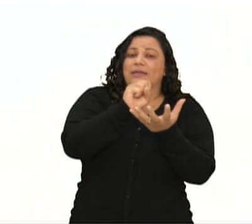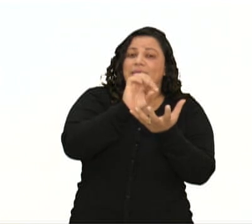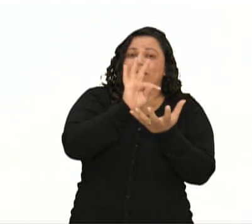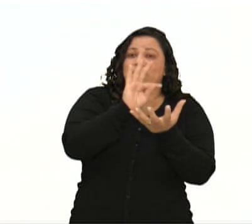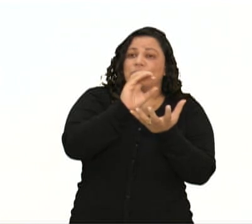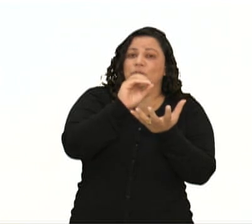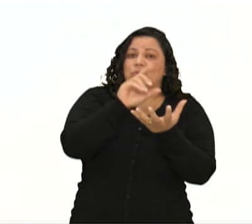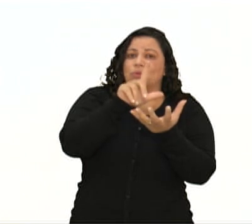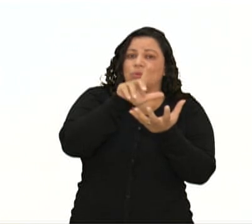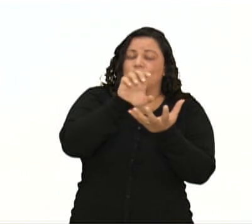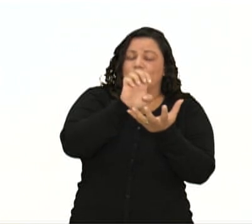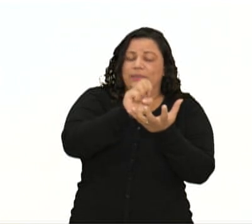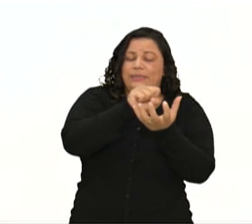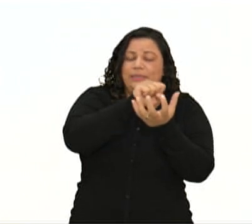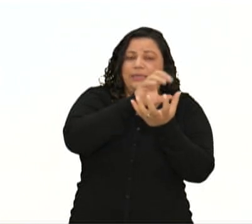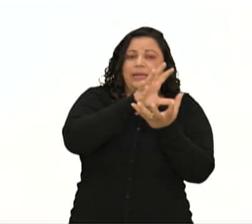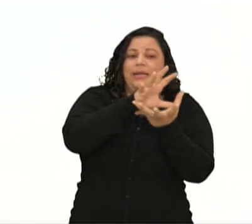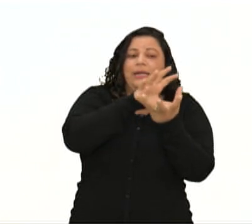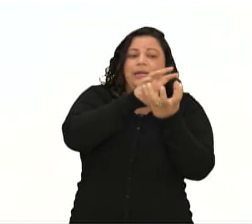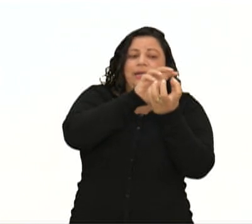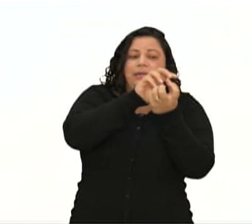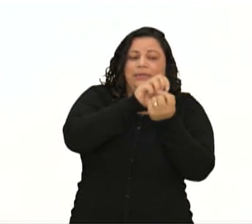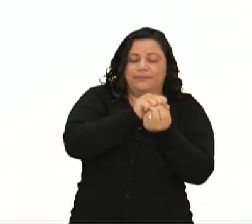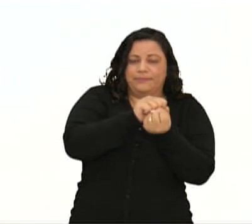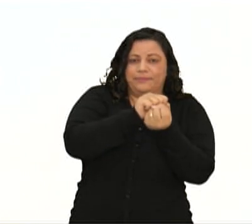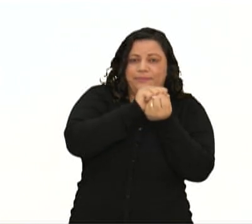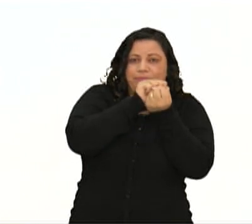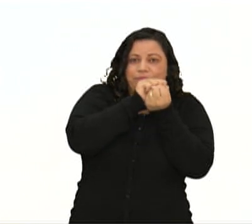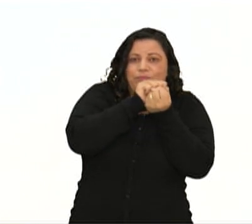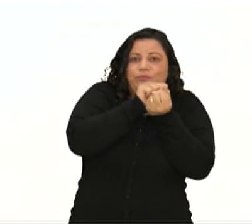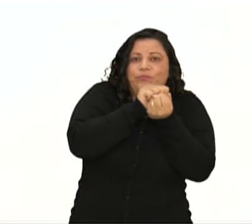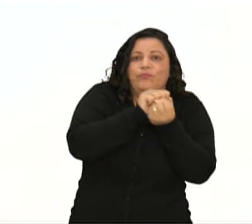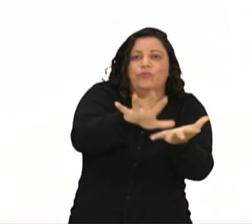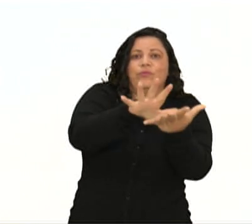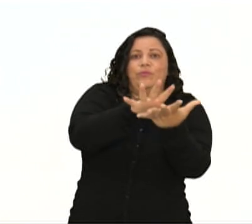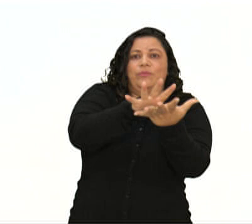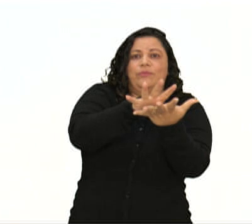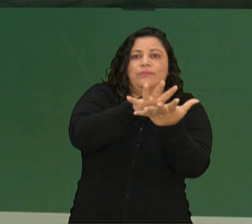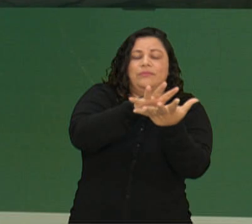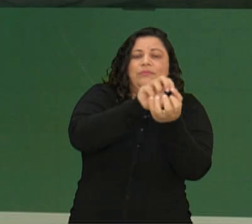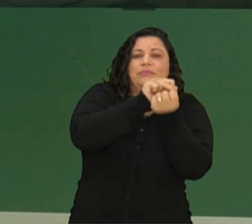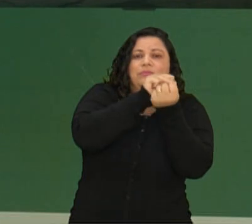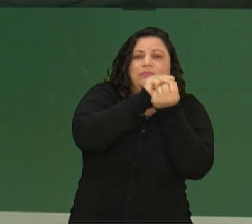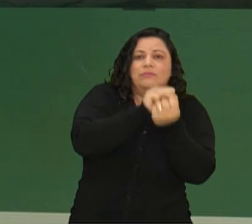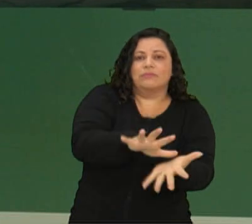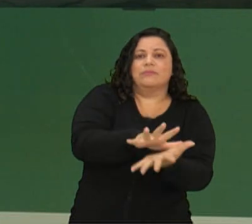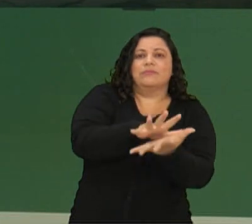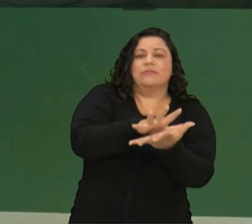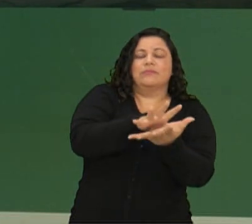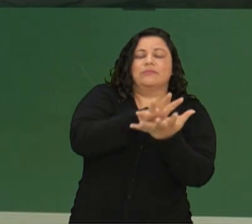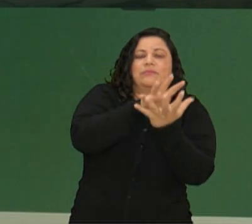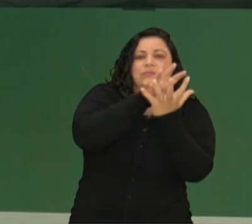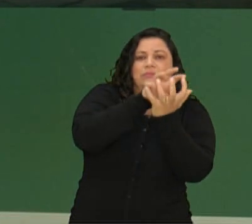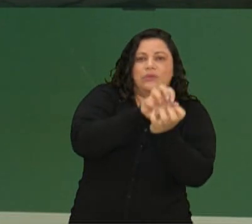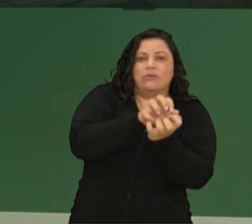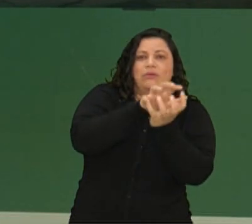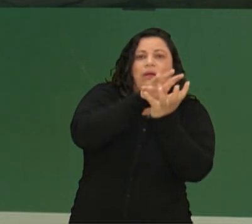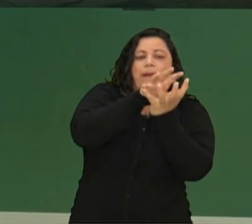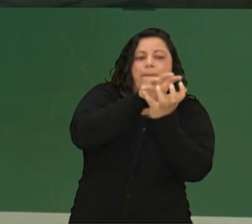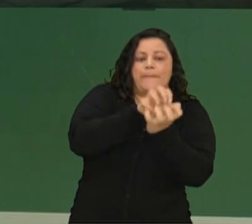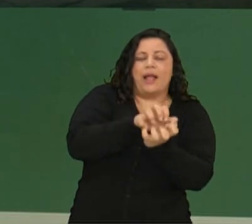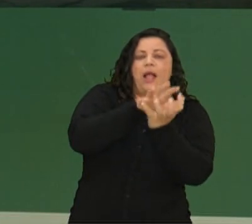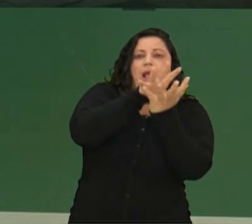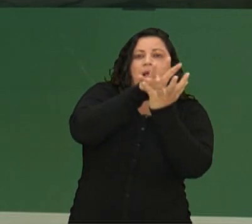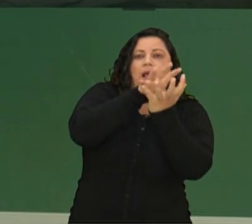imagem que as válvulas abrem e fecham. Quando ela fechou, é que acontece esse som, essa batida